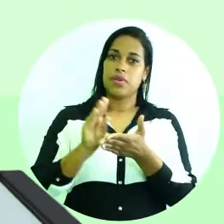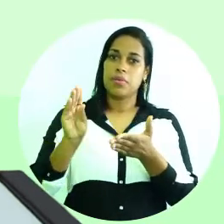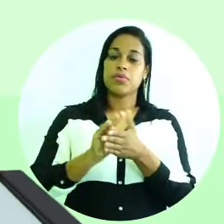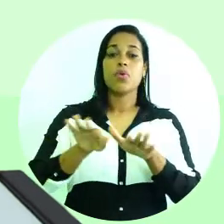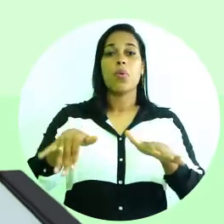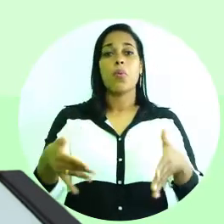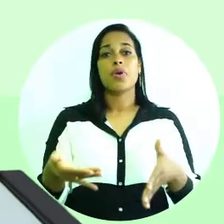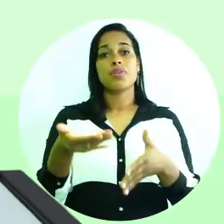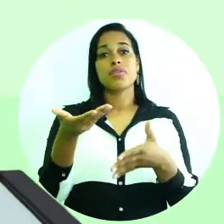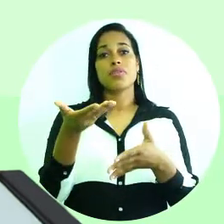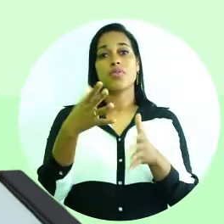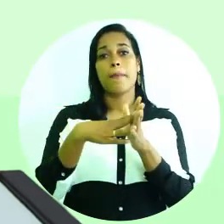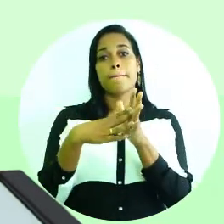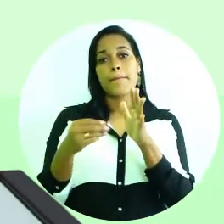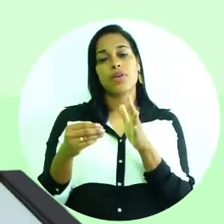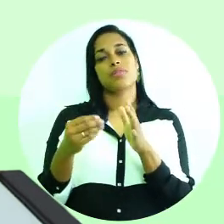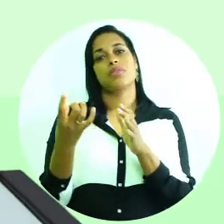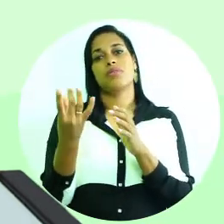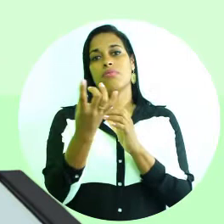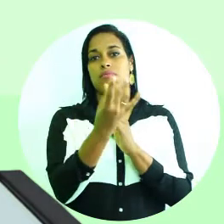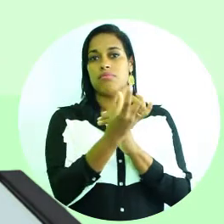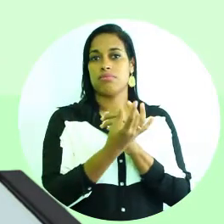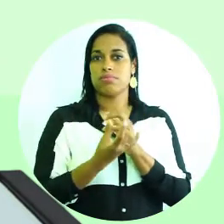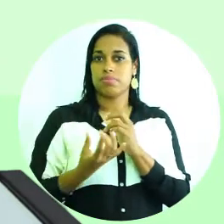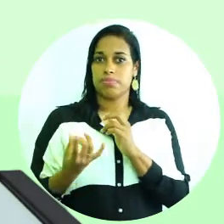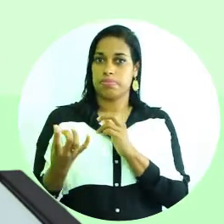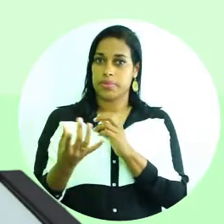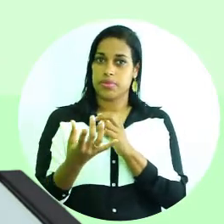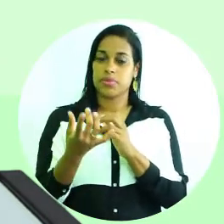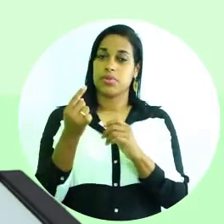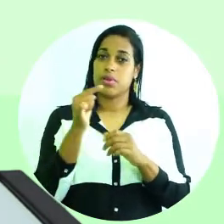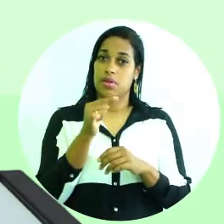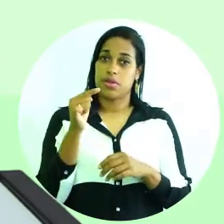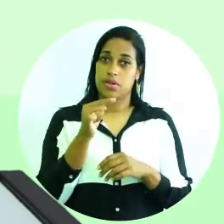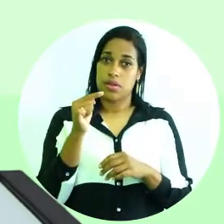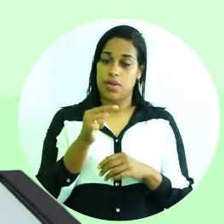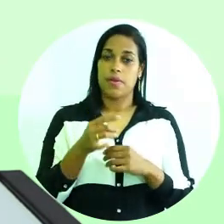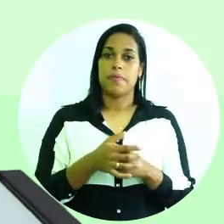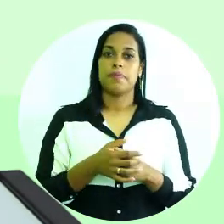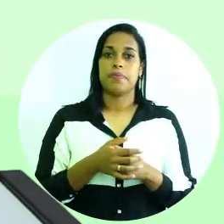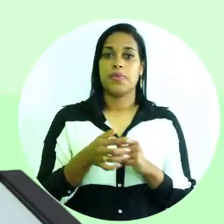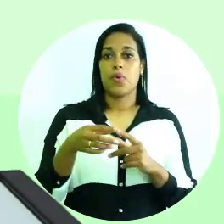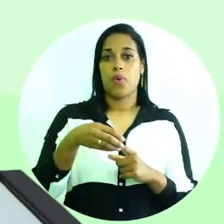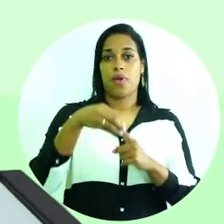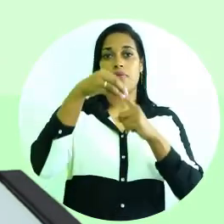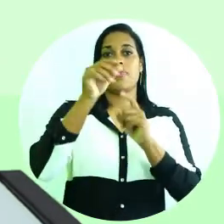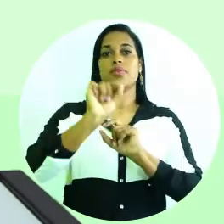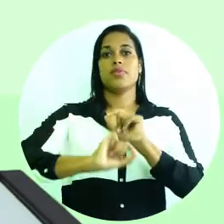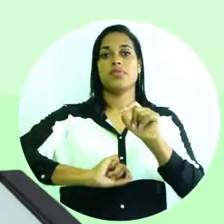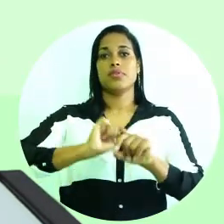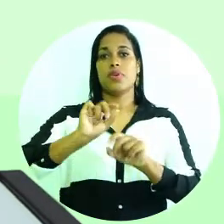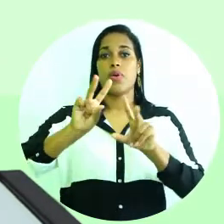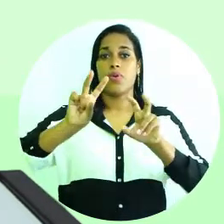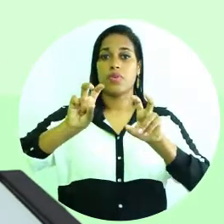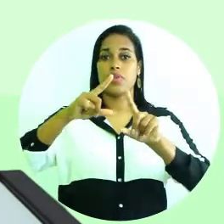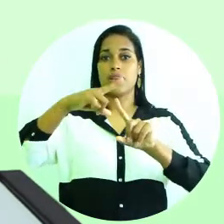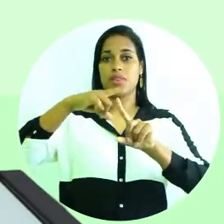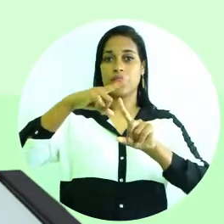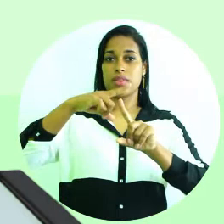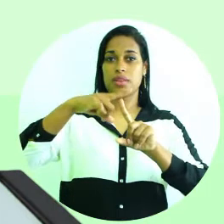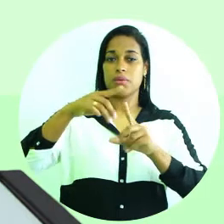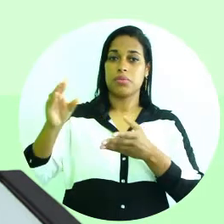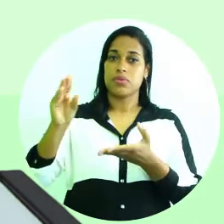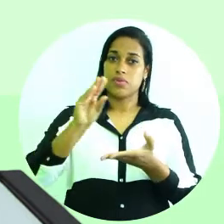recursos. Quais as modalidades que são repassadas dos recursos? No caso, com referência